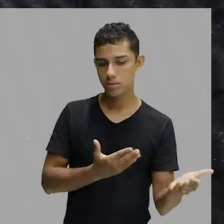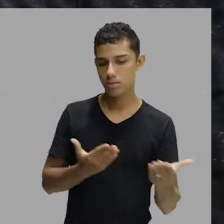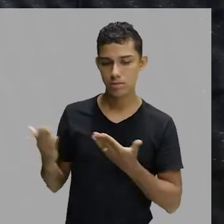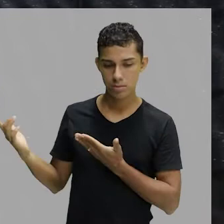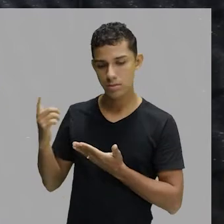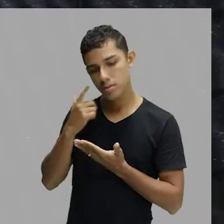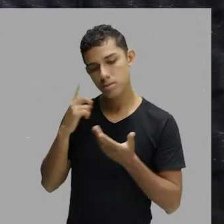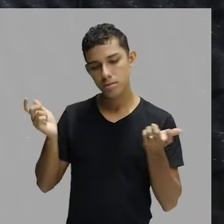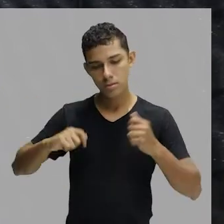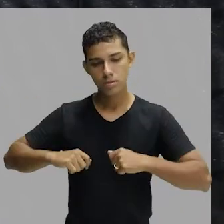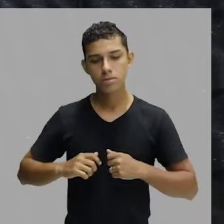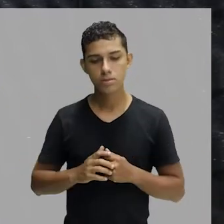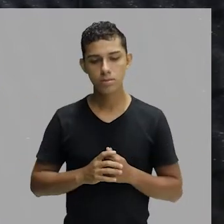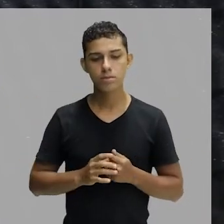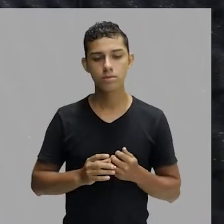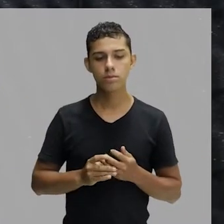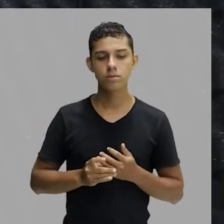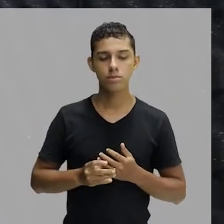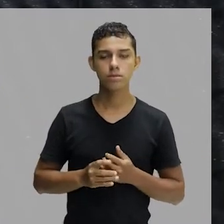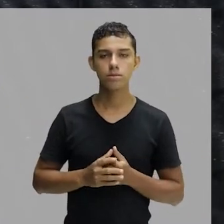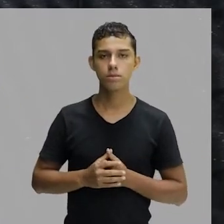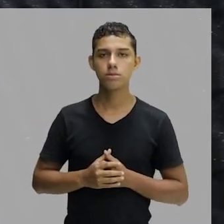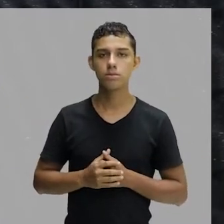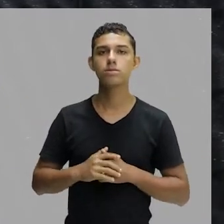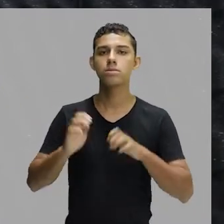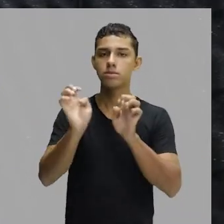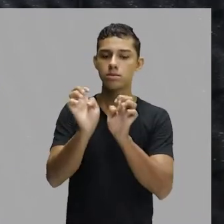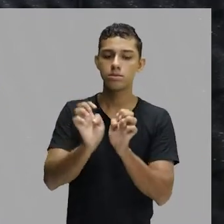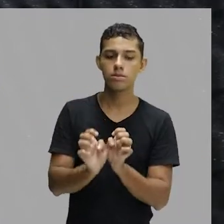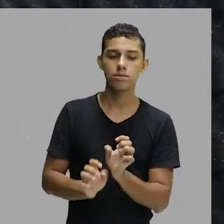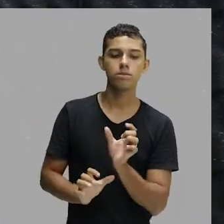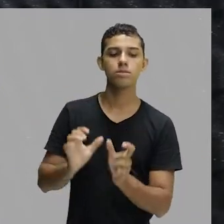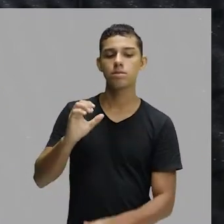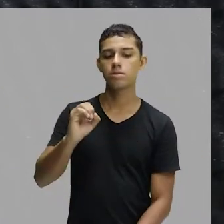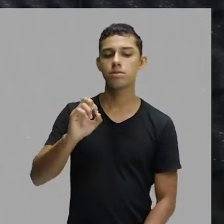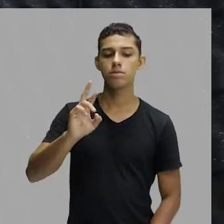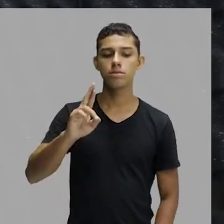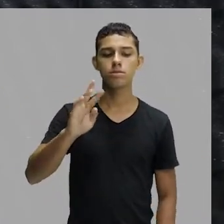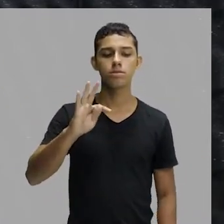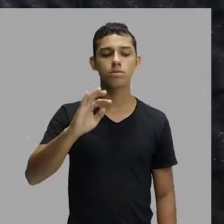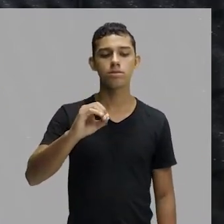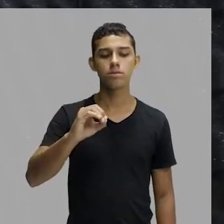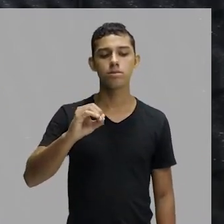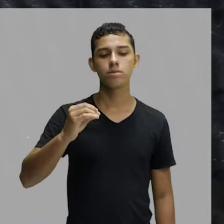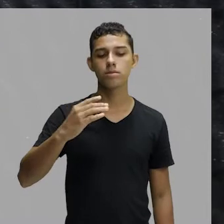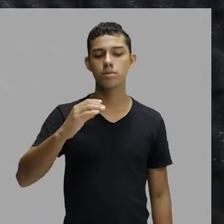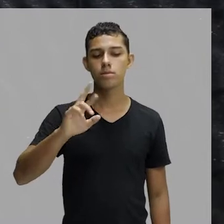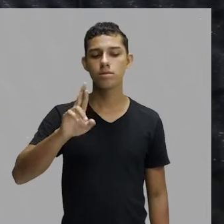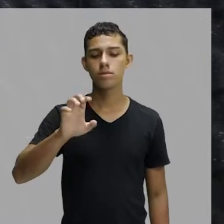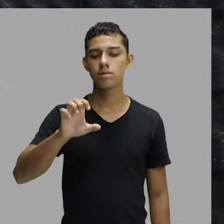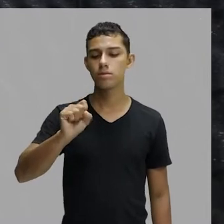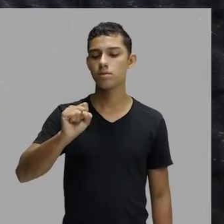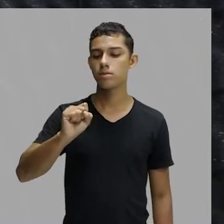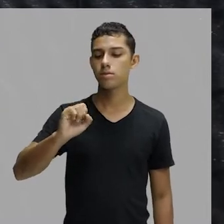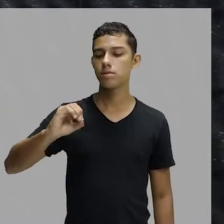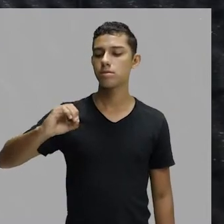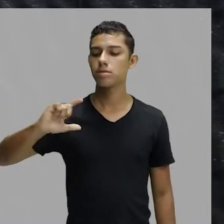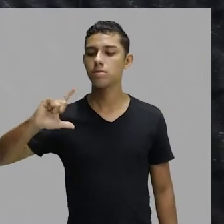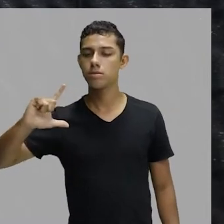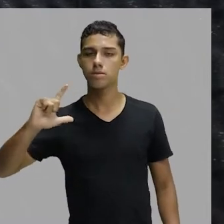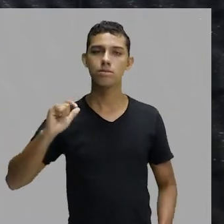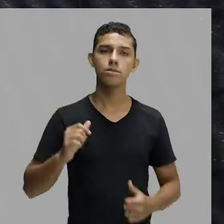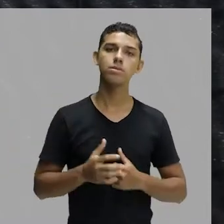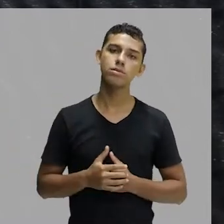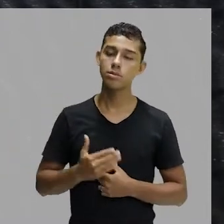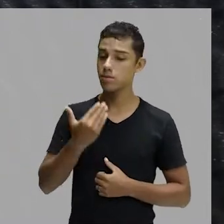estrutura é a fórmula estrutural do ortocresol, certo? O que a questão nos pede,